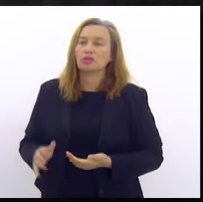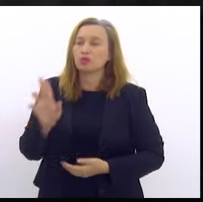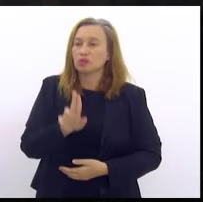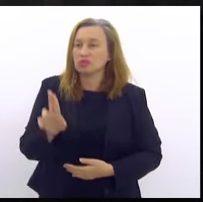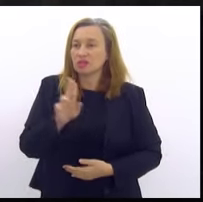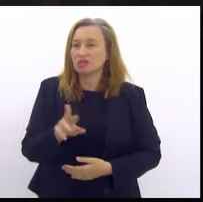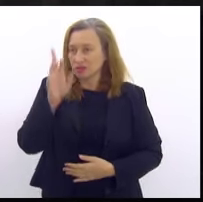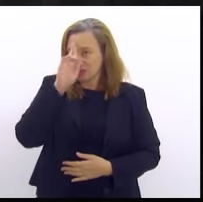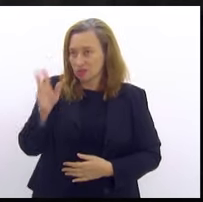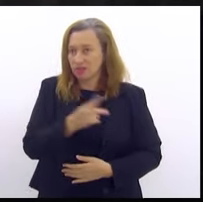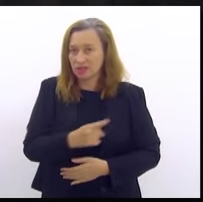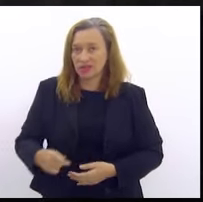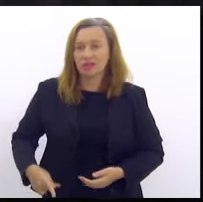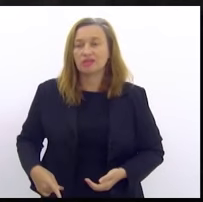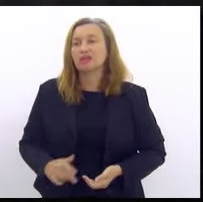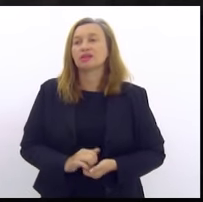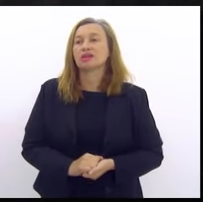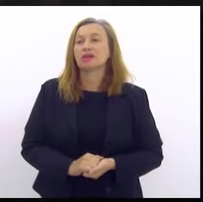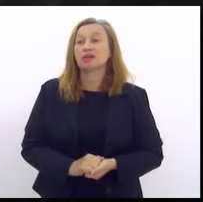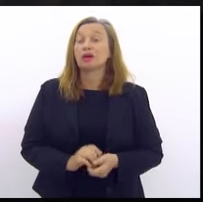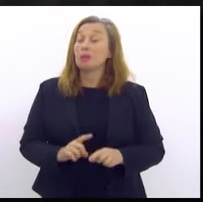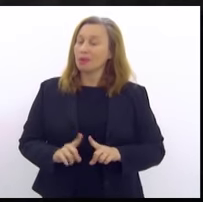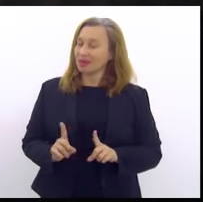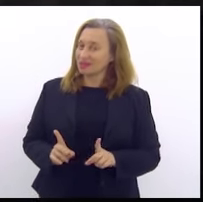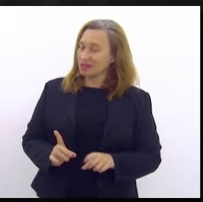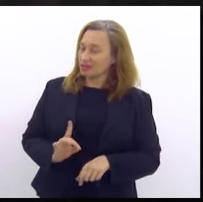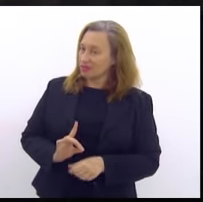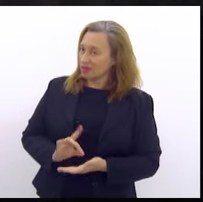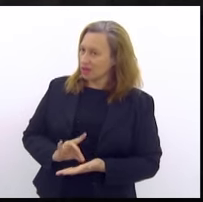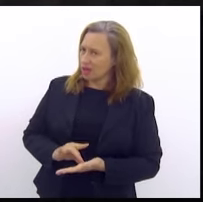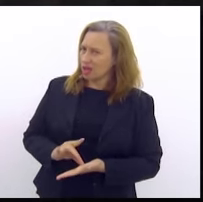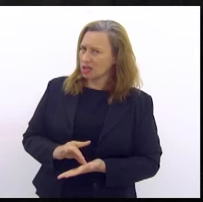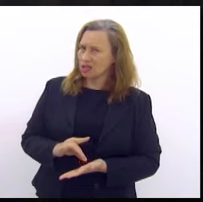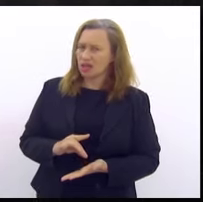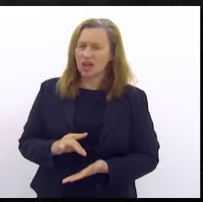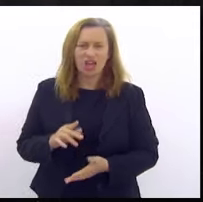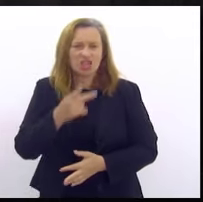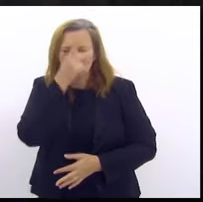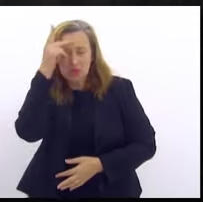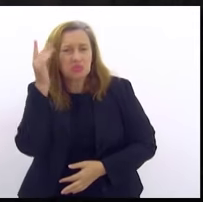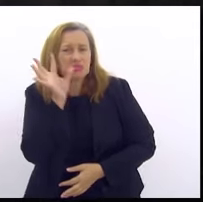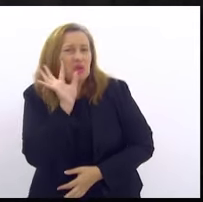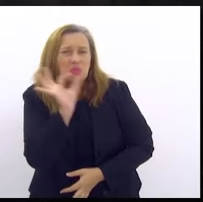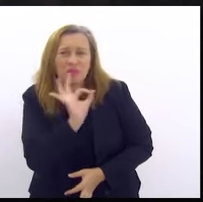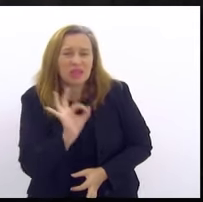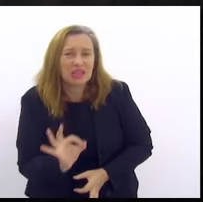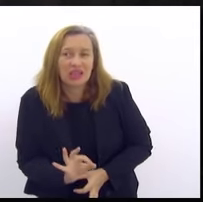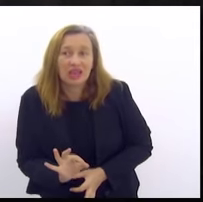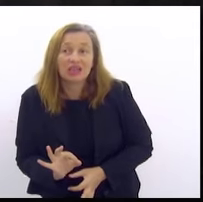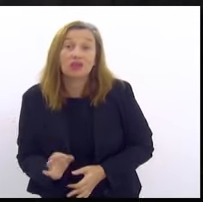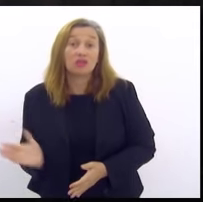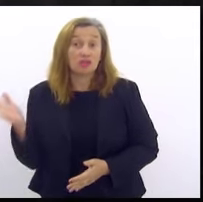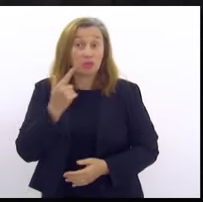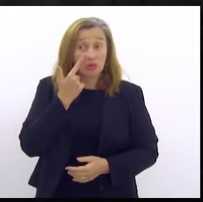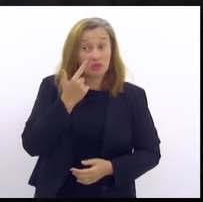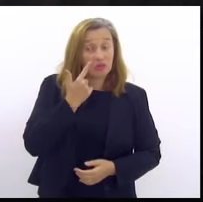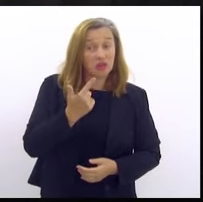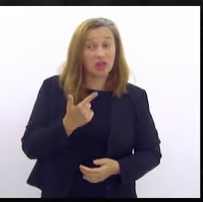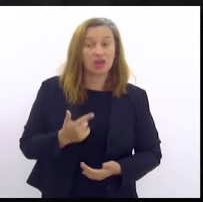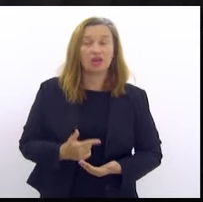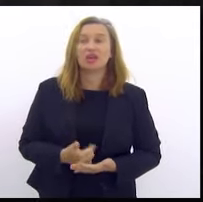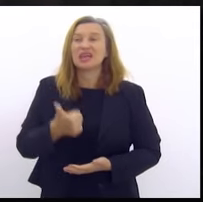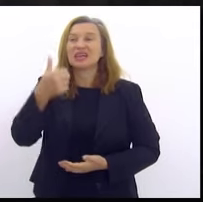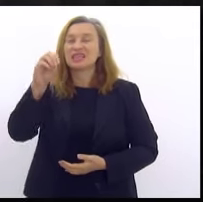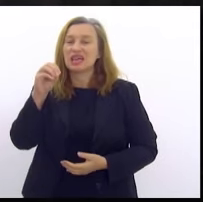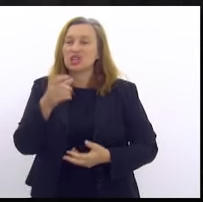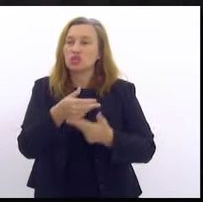Senhor presidente, mas a verdade nem todo mundo sabe. Vamos lá. Vou enumerar 10